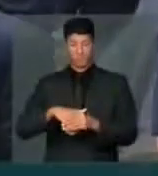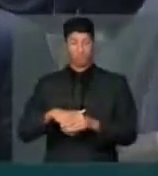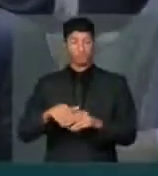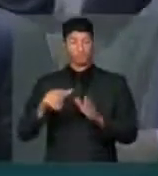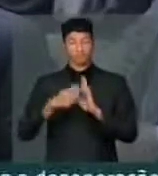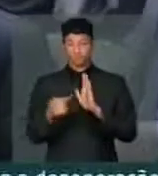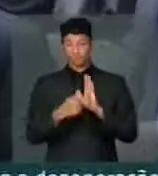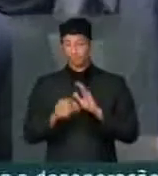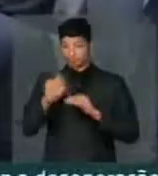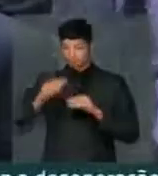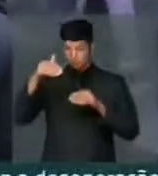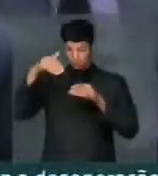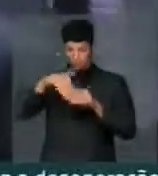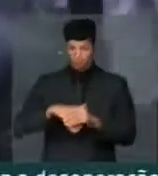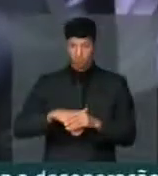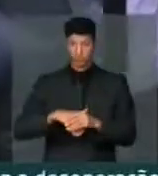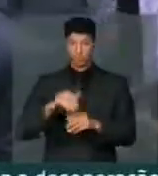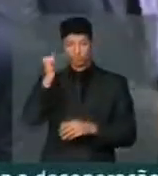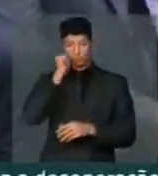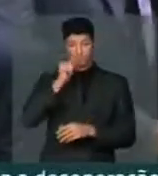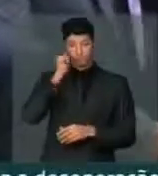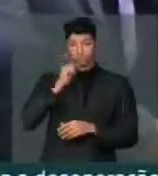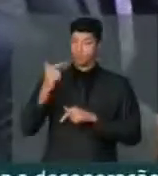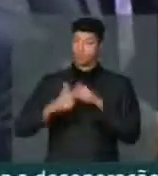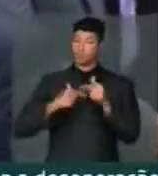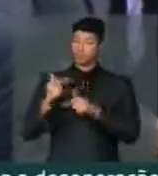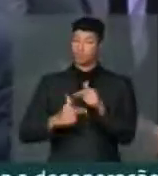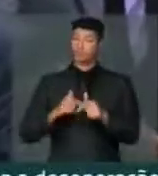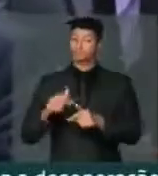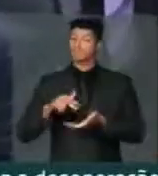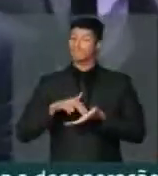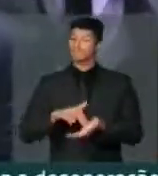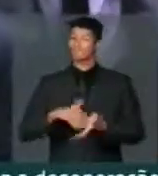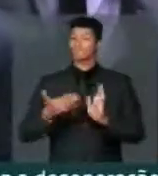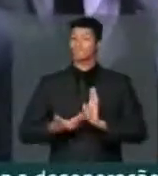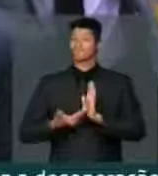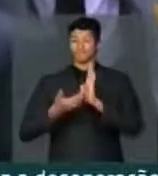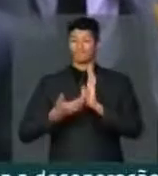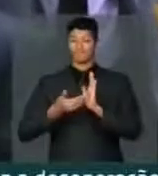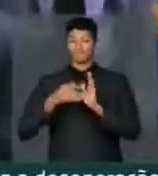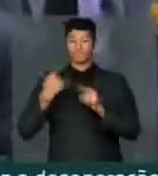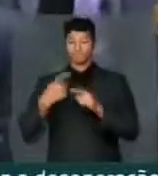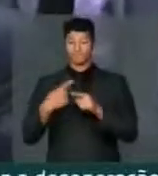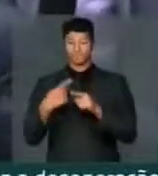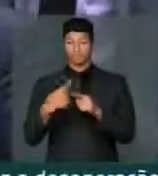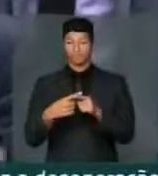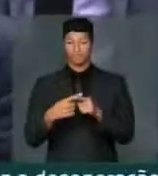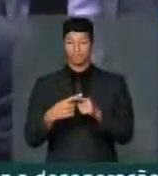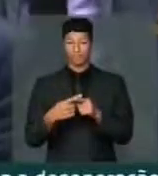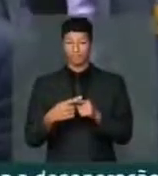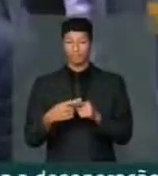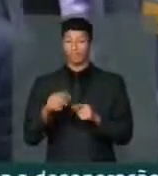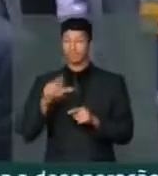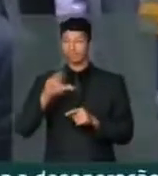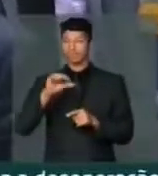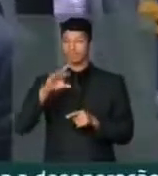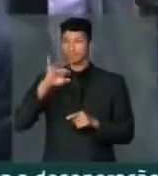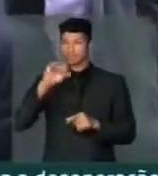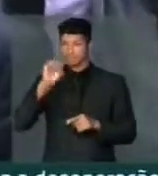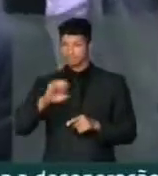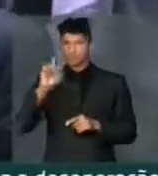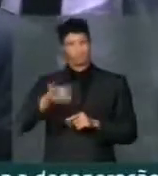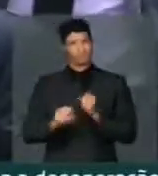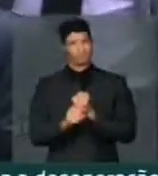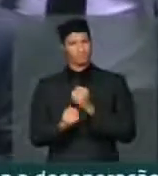nesse destaque é votar na mulher trabalhadora que sustenta a casa, porque a crise econômica é muito